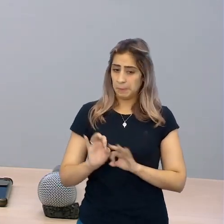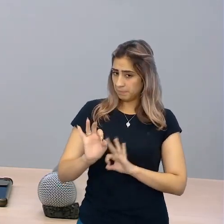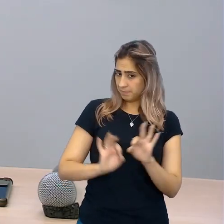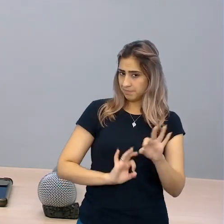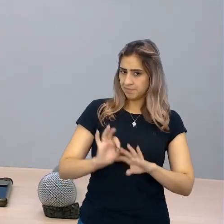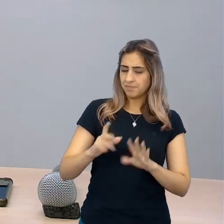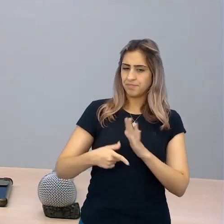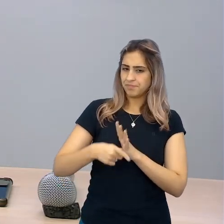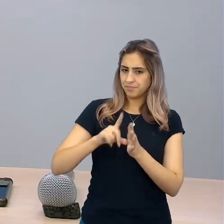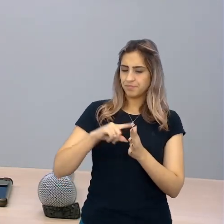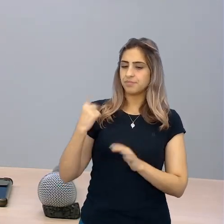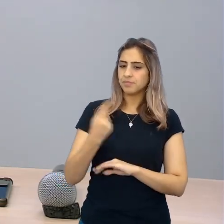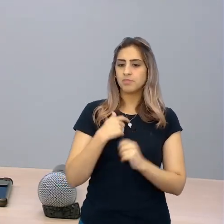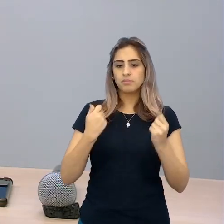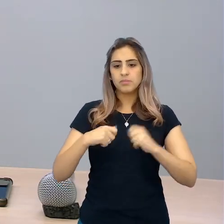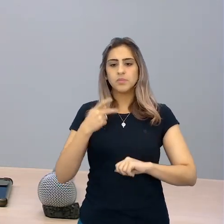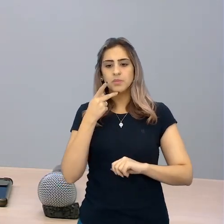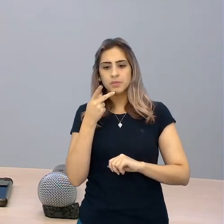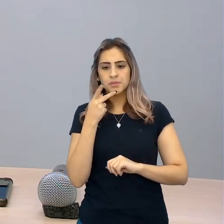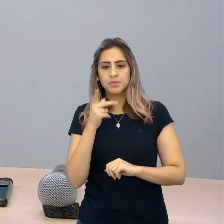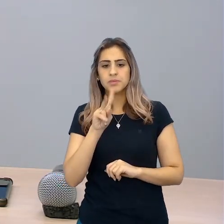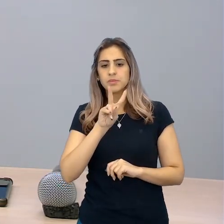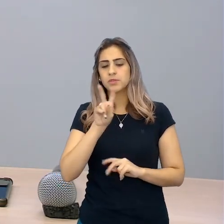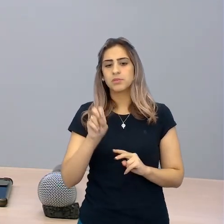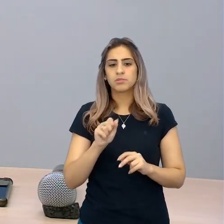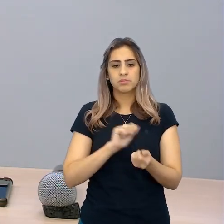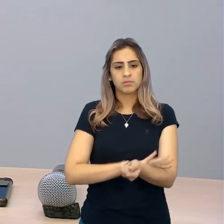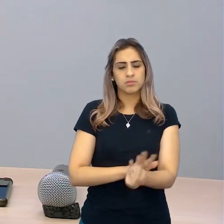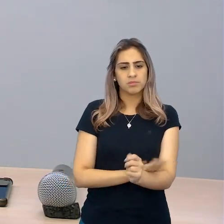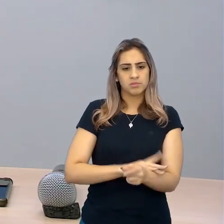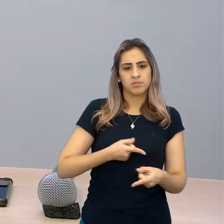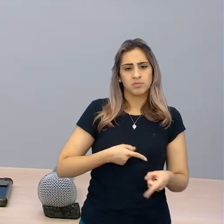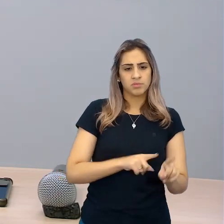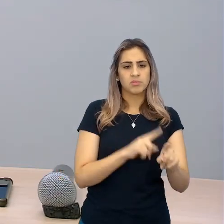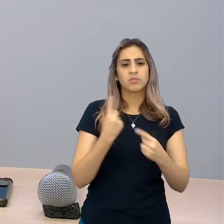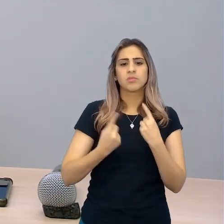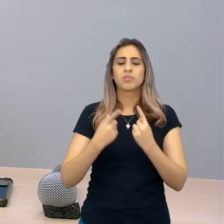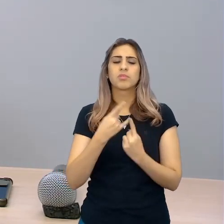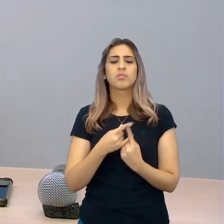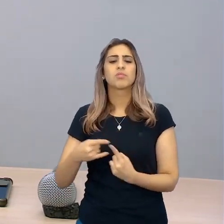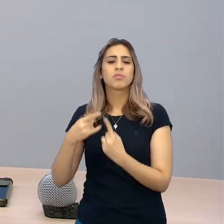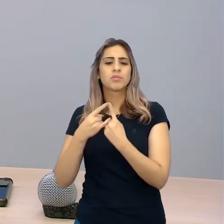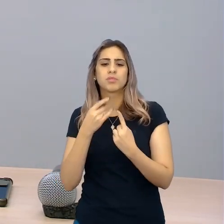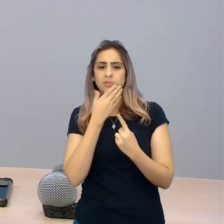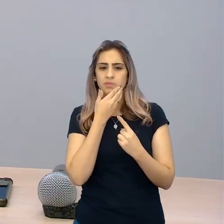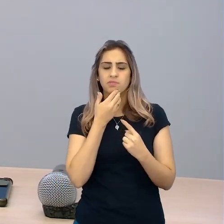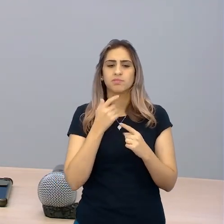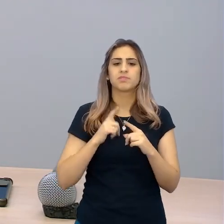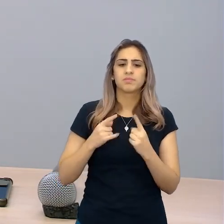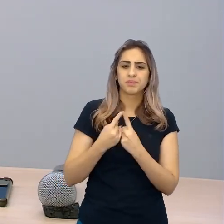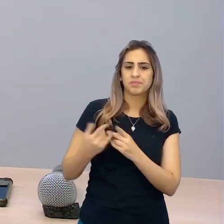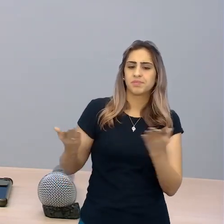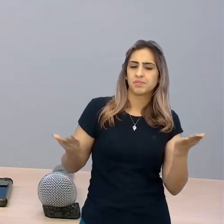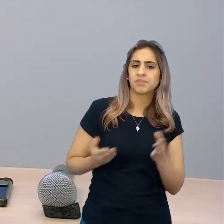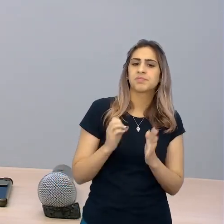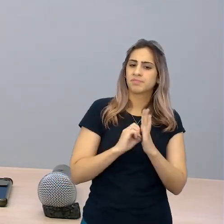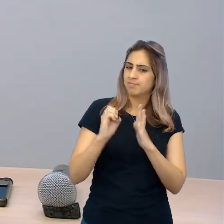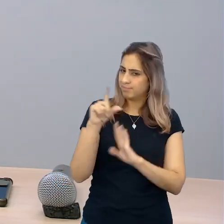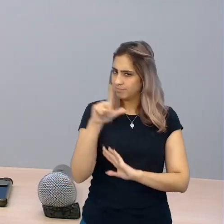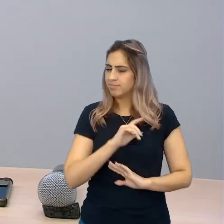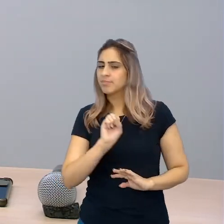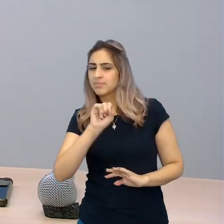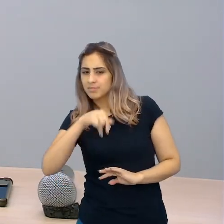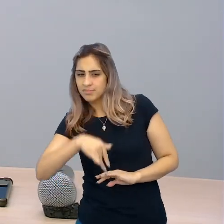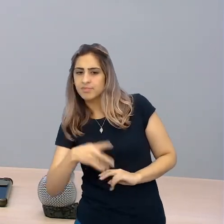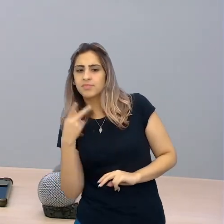Mas Preparadíssimo. antes temos que falar sobre antirracista. Aquele verdade. canal. Aquele canal. Ah, então a gente tem um canal agora, o CMSP tem um